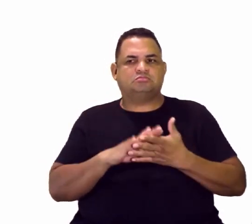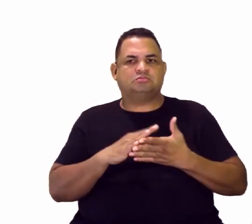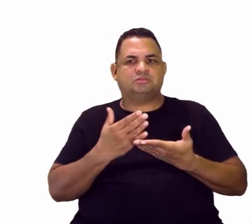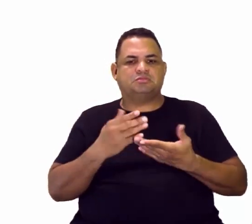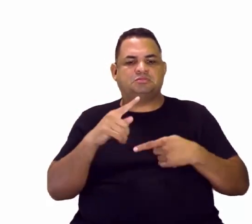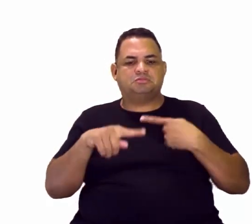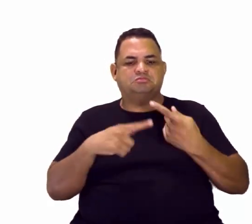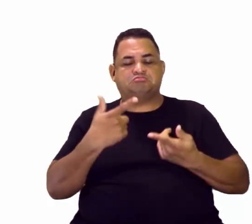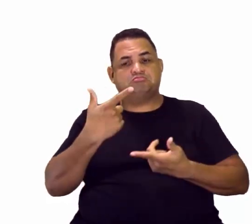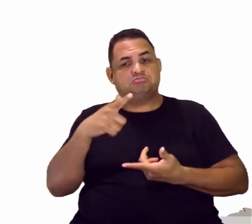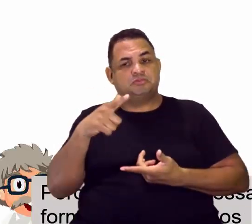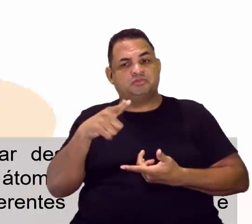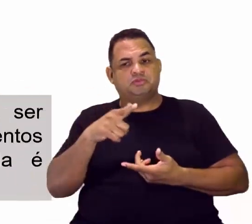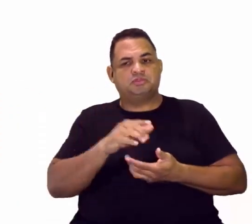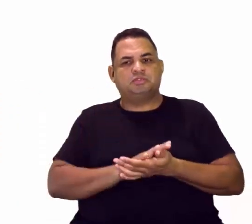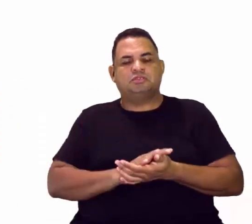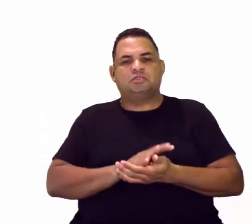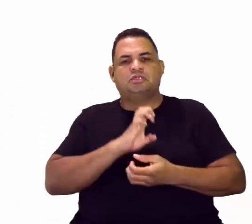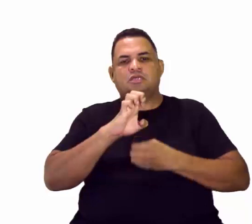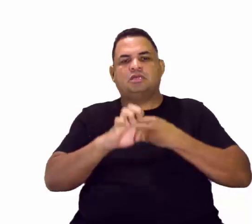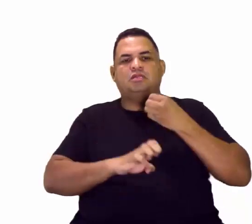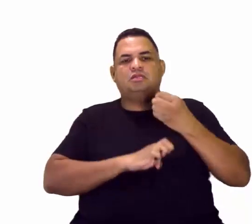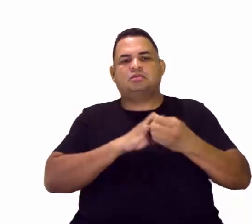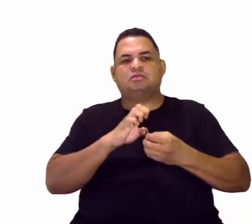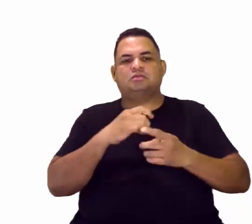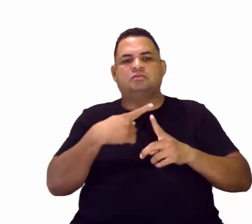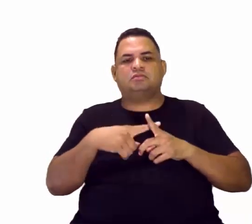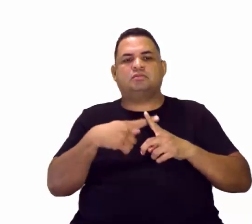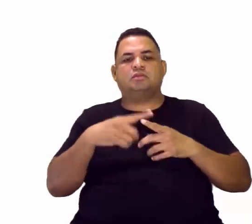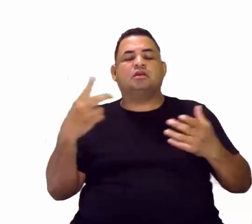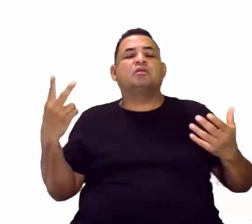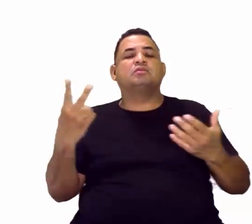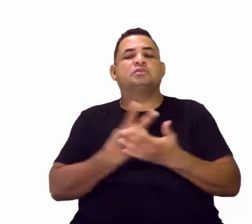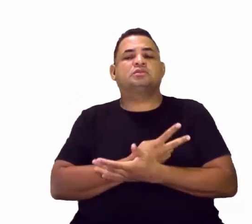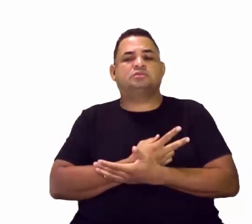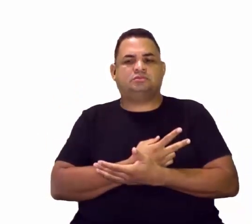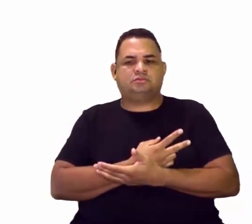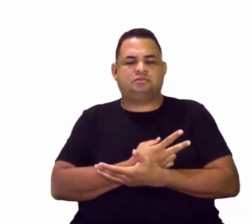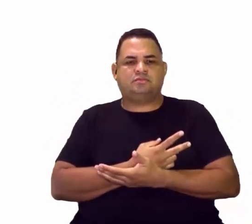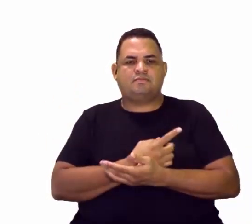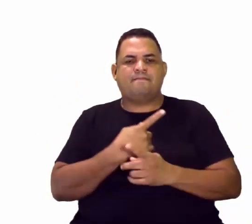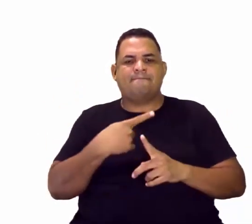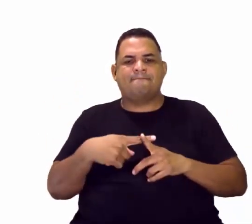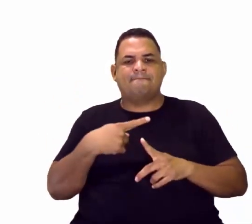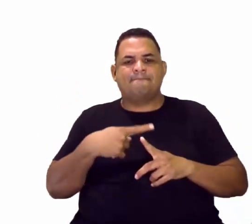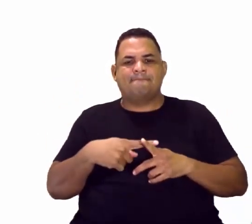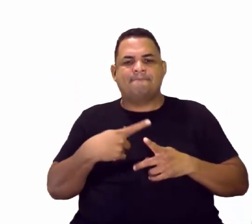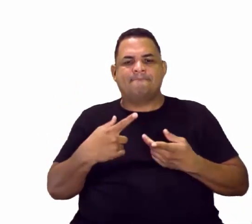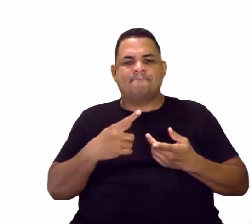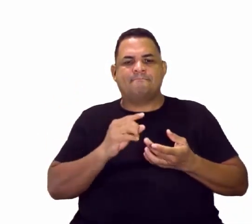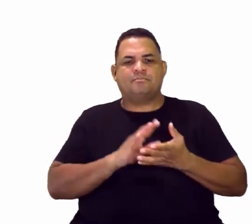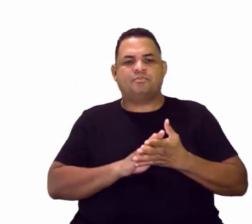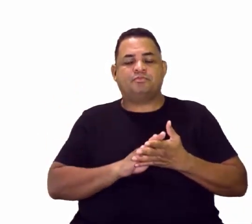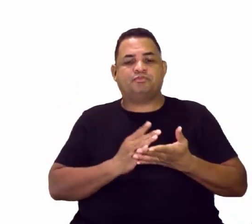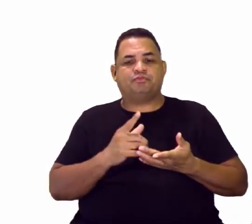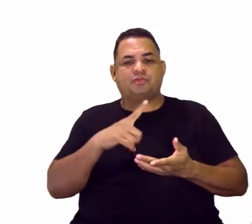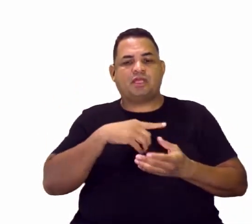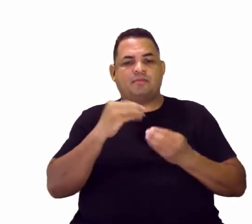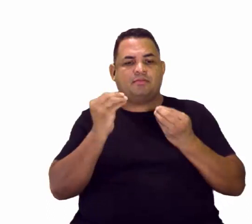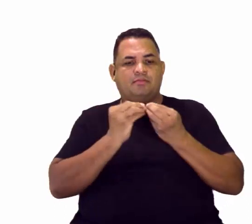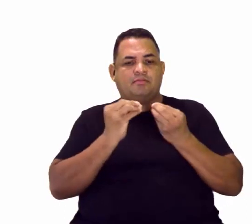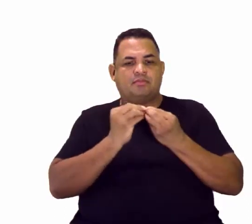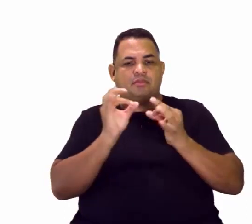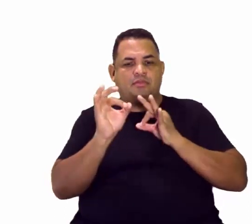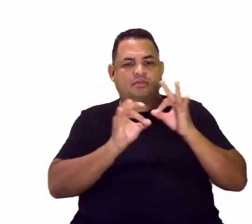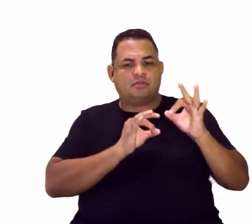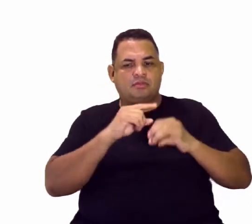sua camada de valência. Por que isso ocorre mesmo, hein? Porque, apesar dessa molécula